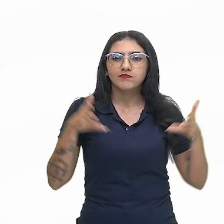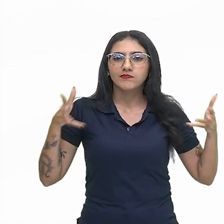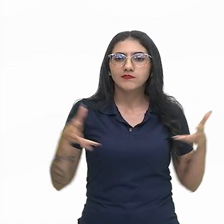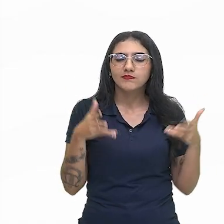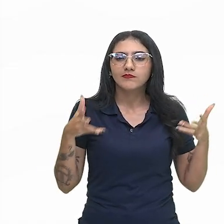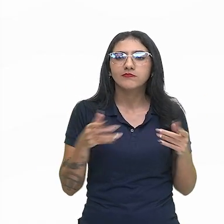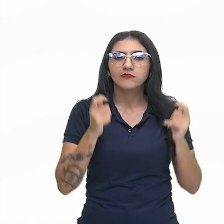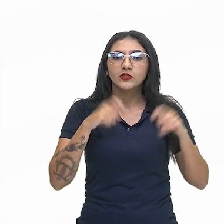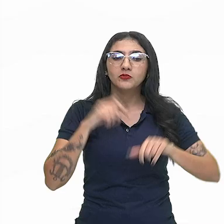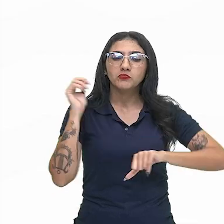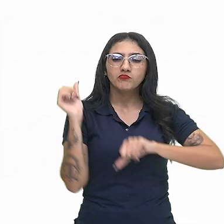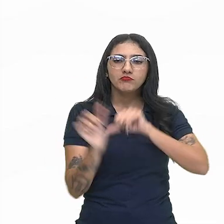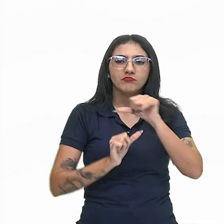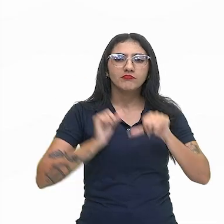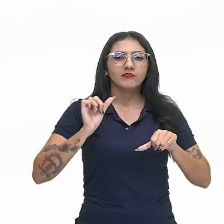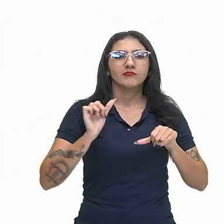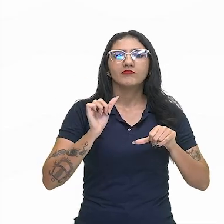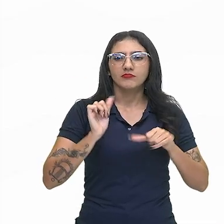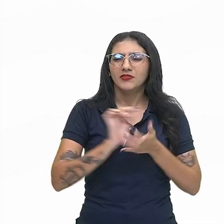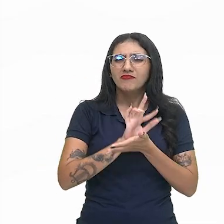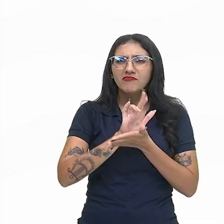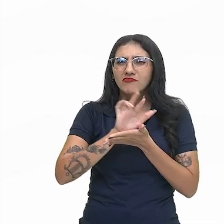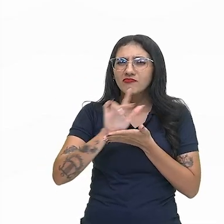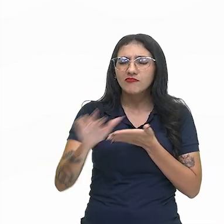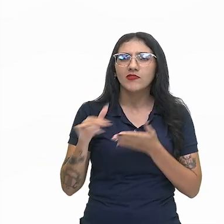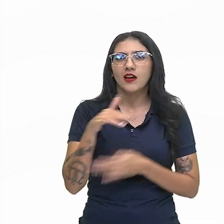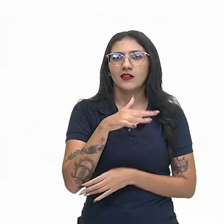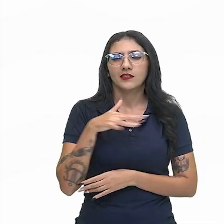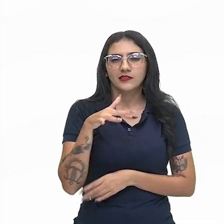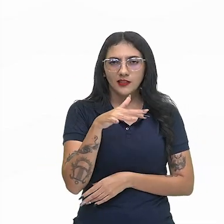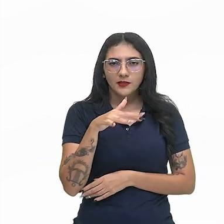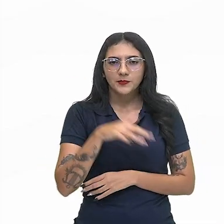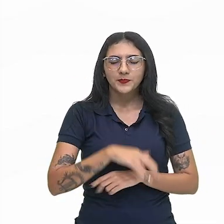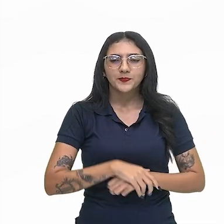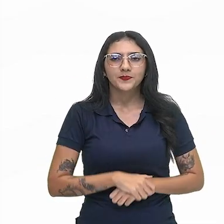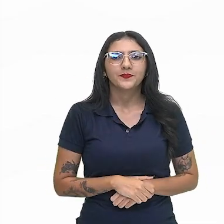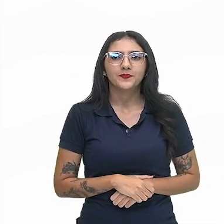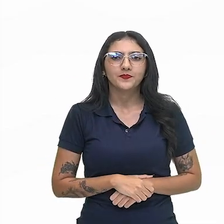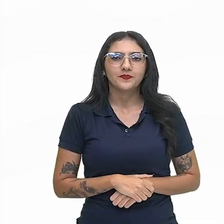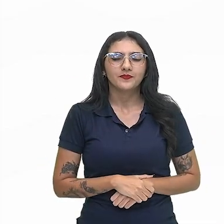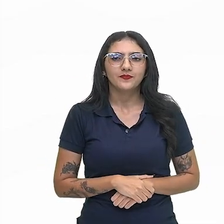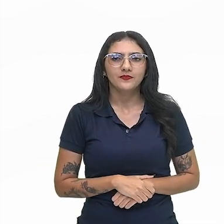verdadeiras mudanças nos mais variados segmentos.